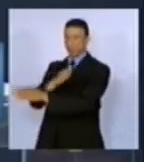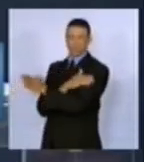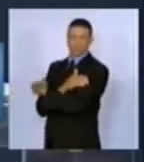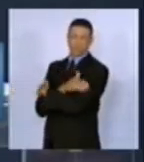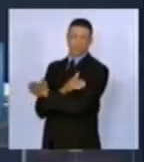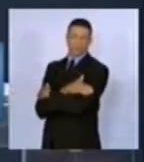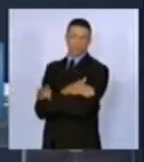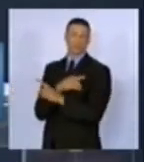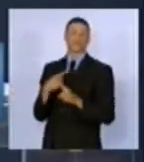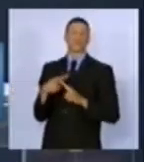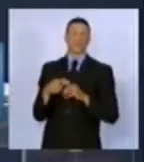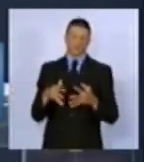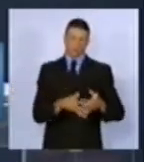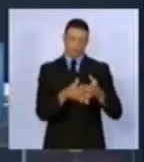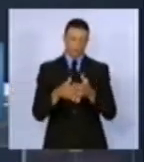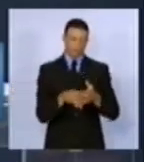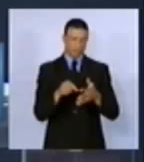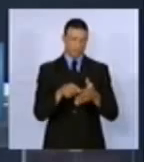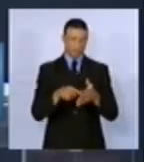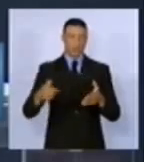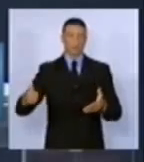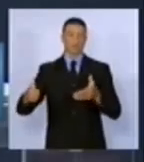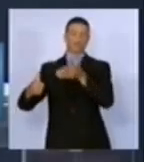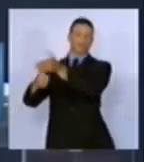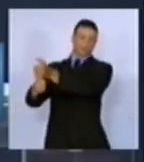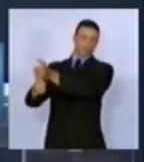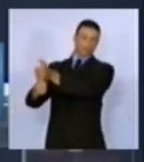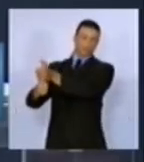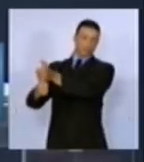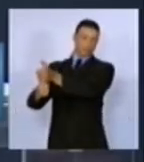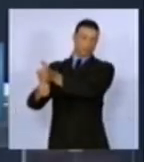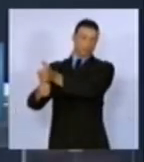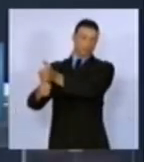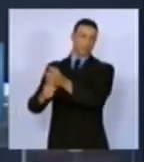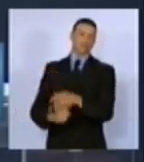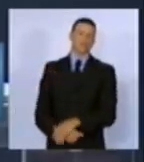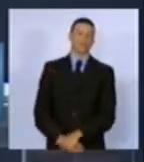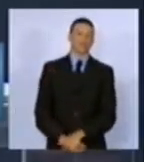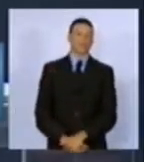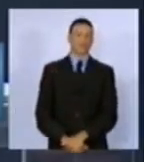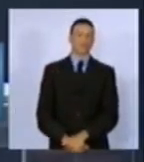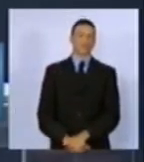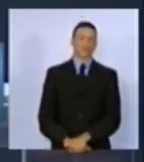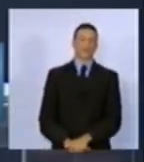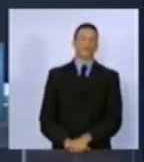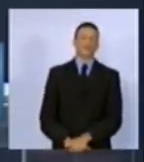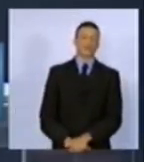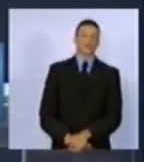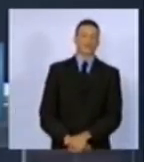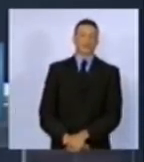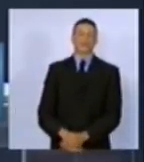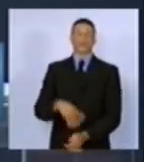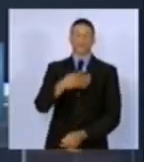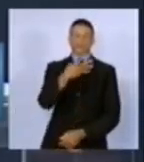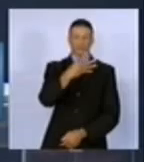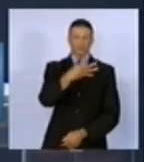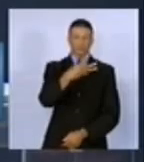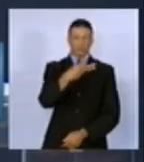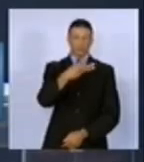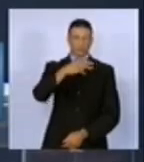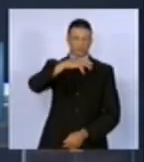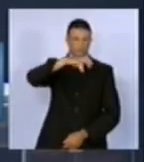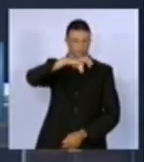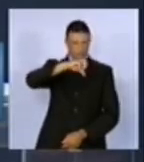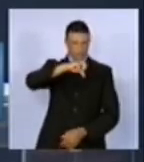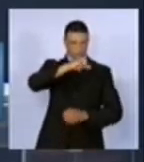que grande parte disso decorre da mecanização da colheita eh dos 439.000 Trabalhadores em